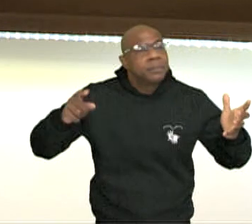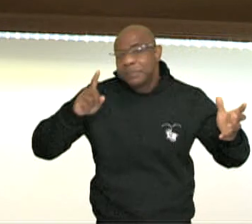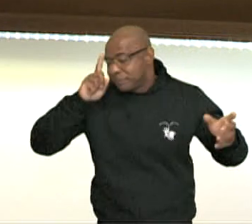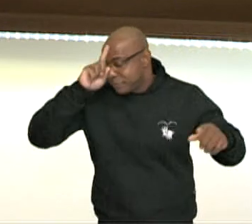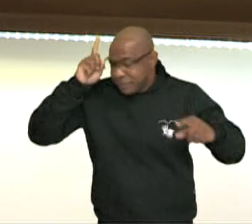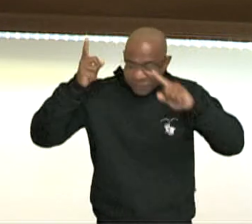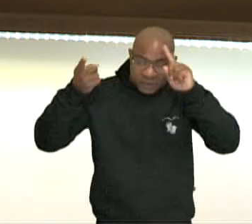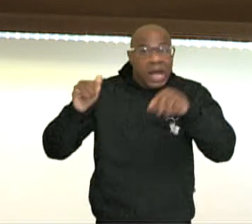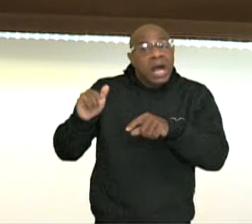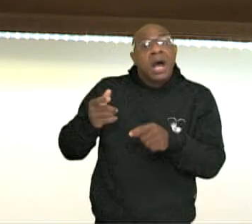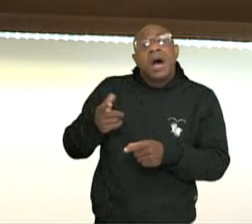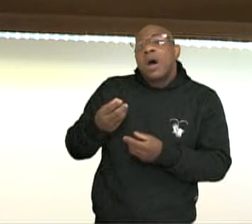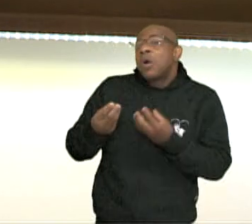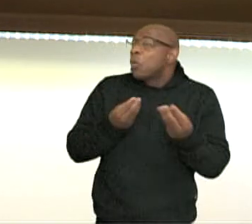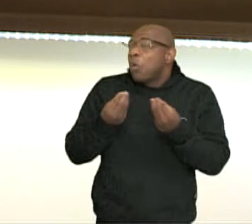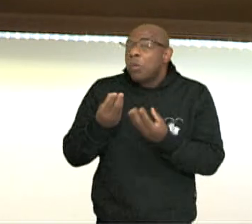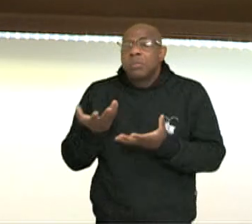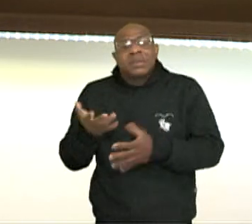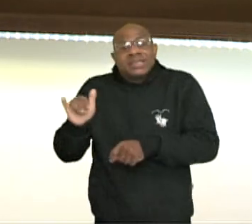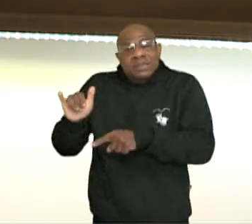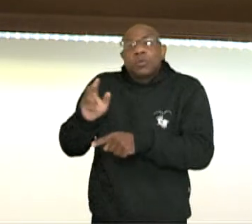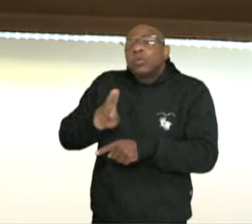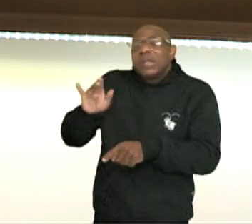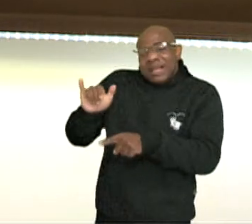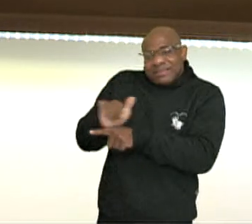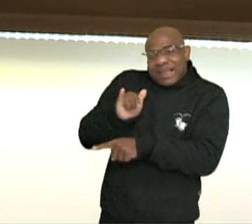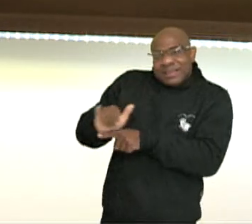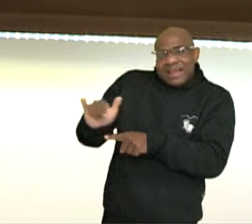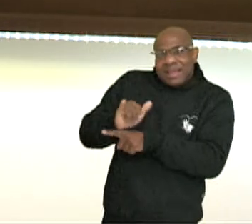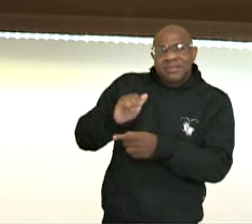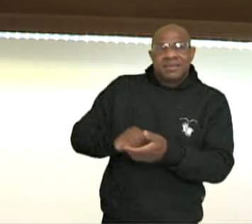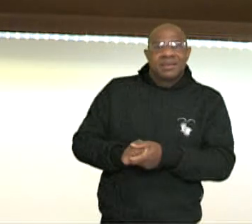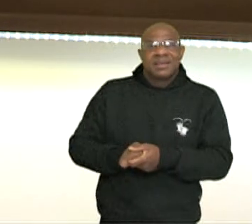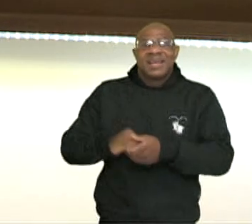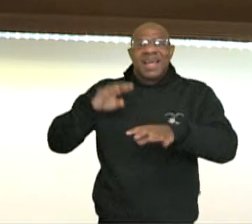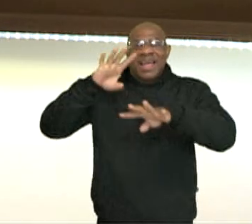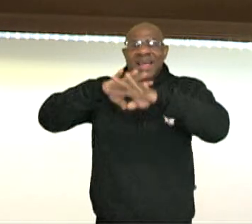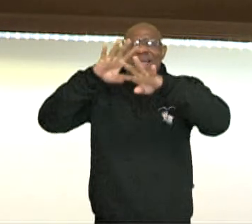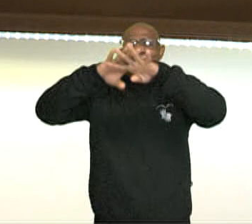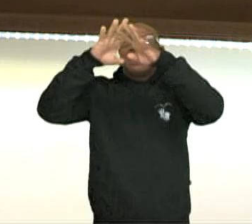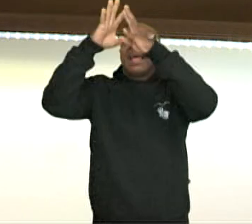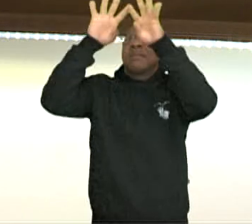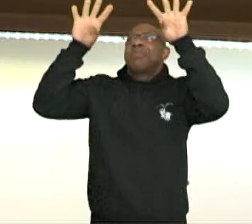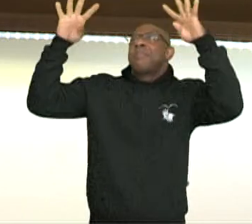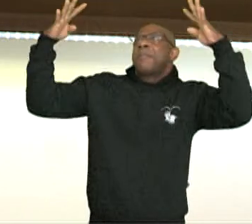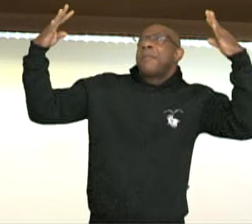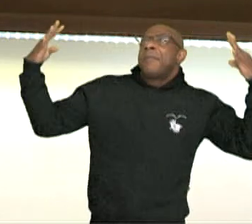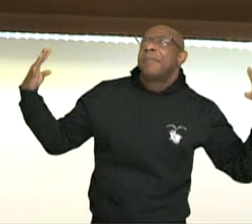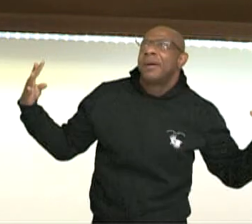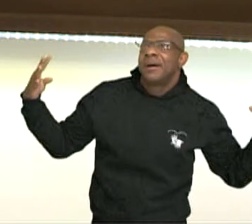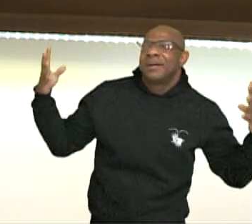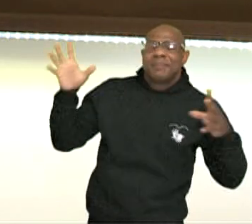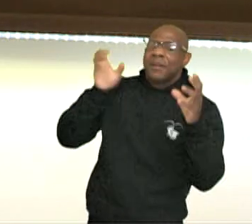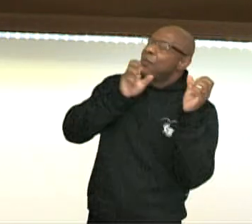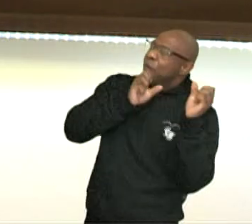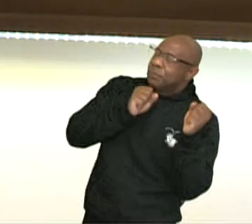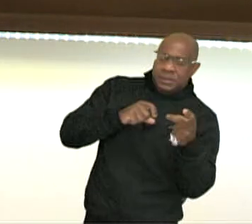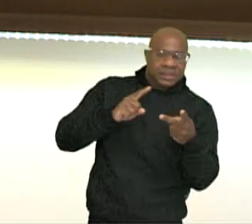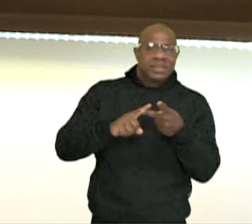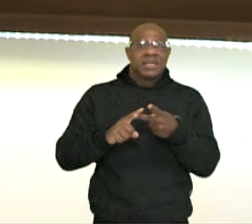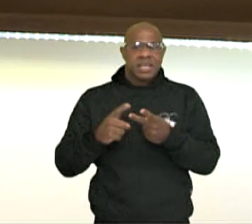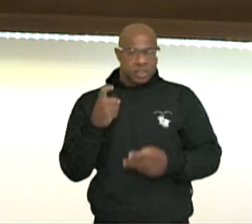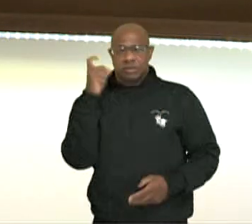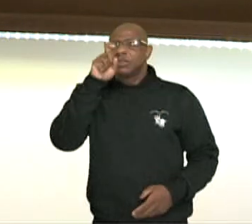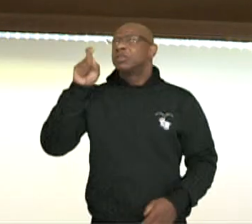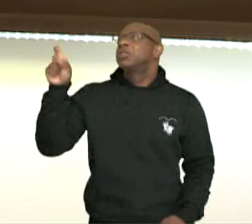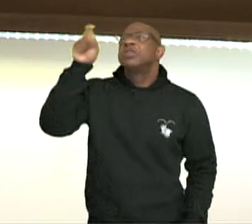desenvolver estratégias. Uso de mosquiteiros, né? Repelentes. Tem hidratantes que eles são